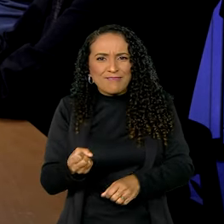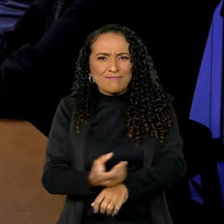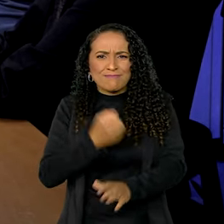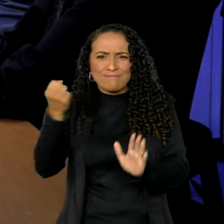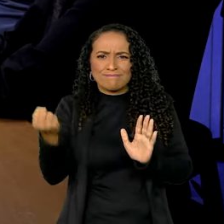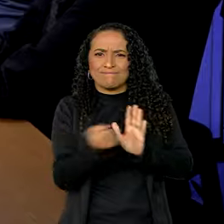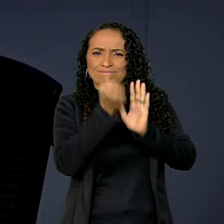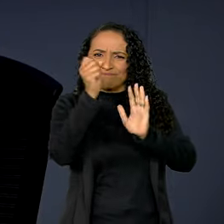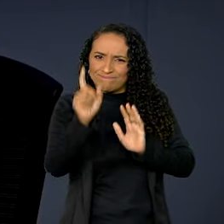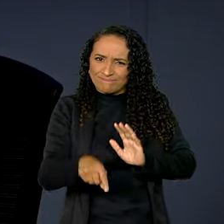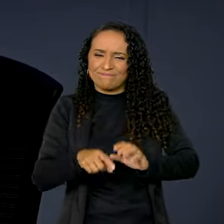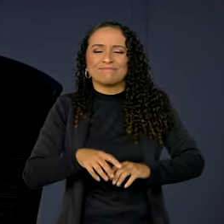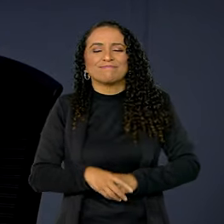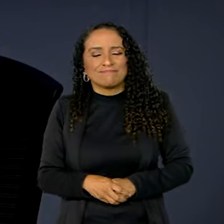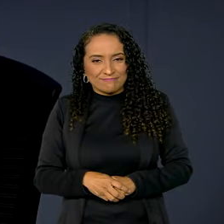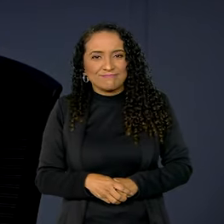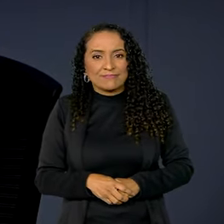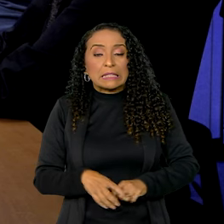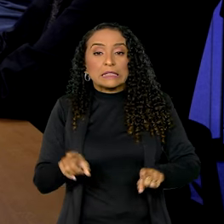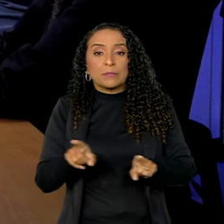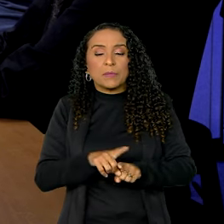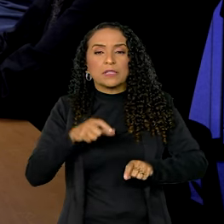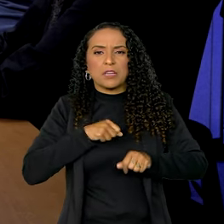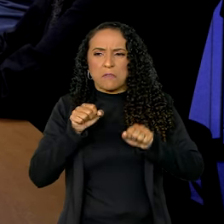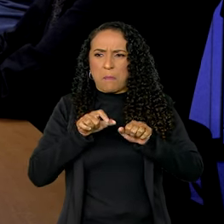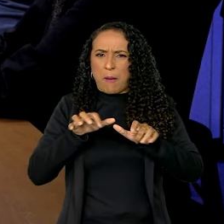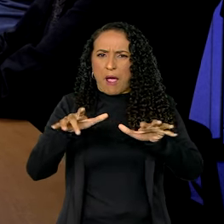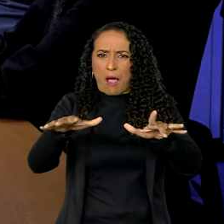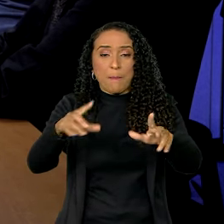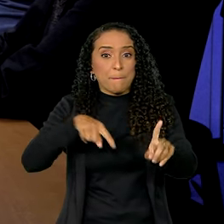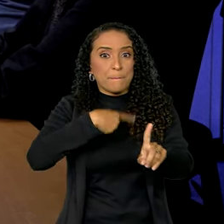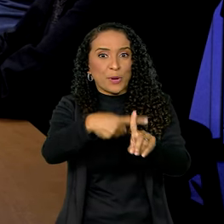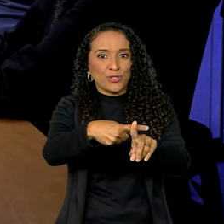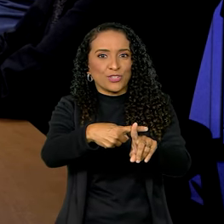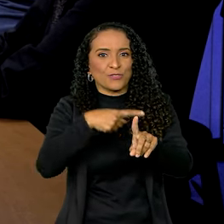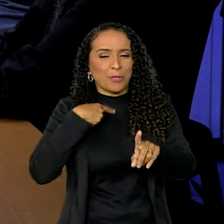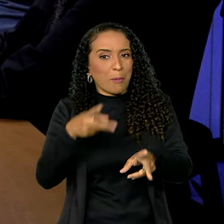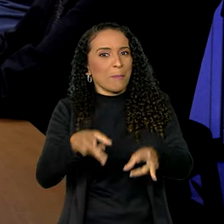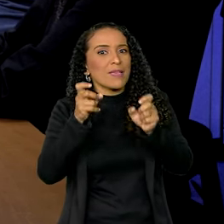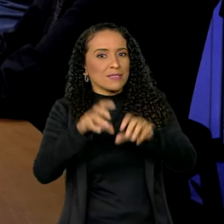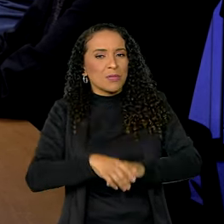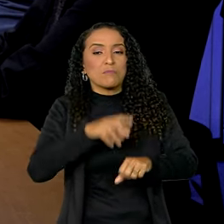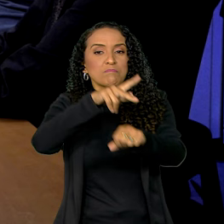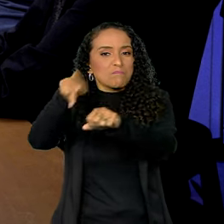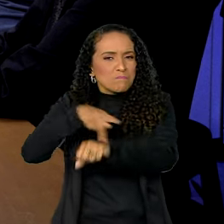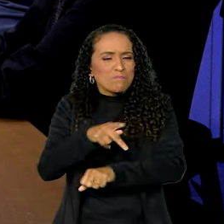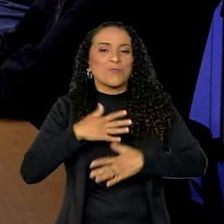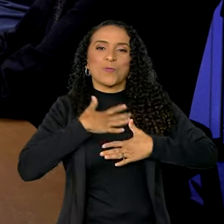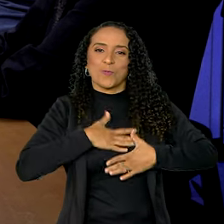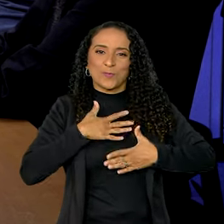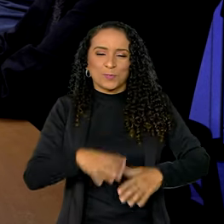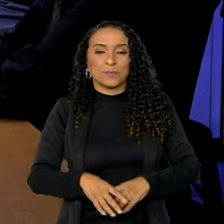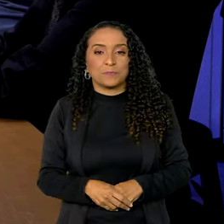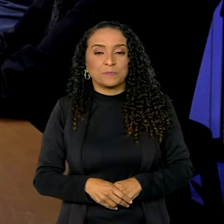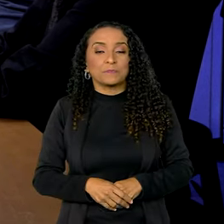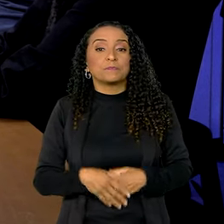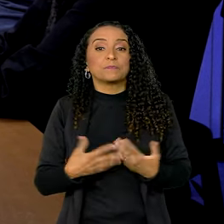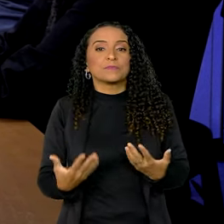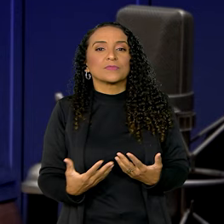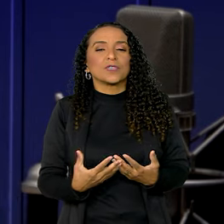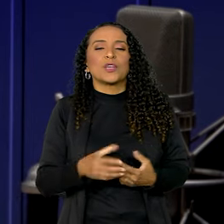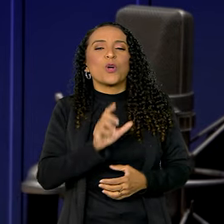foi histórico e teve uma repercussão muito positiva a gente percebeu isso os países gostaram muito também e no